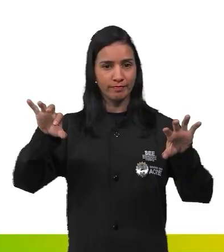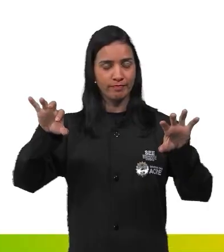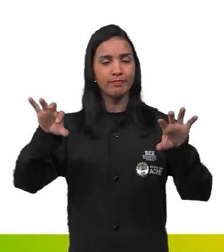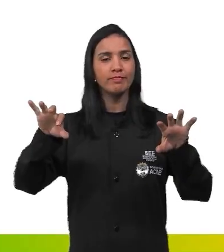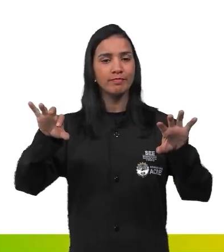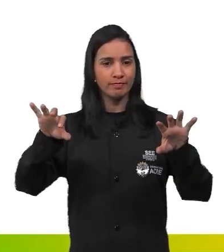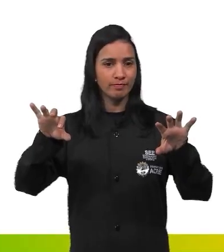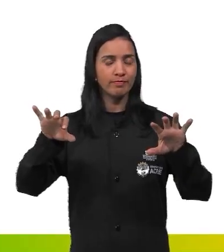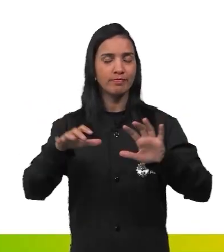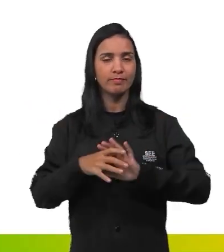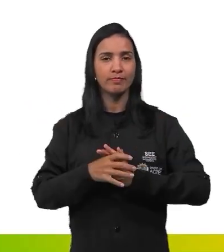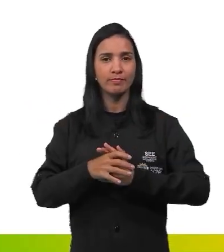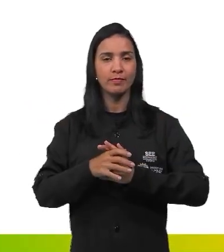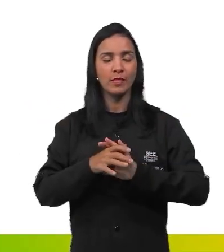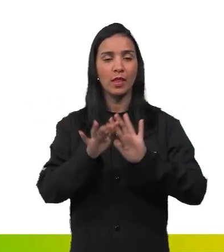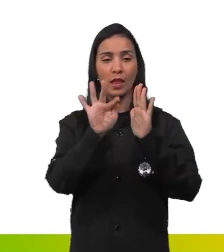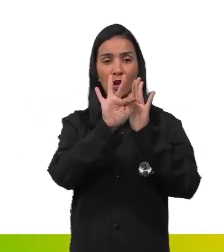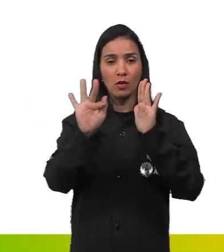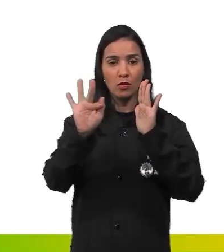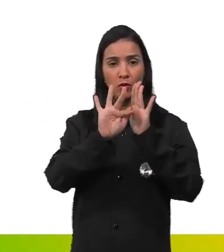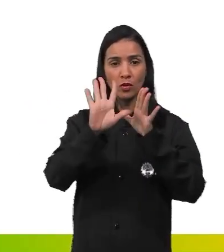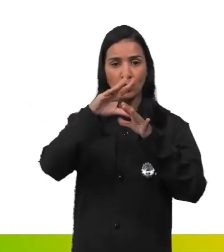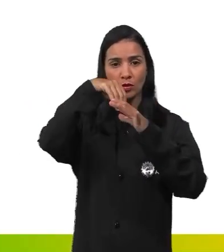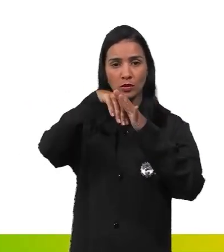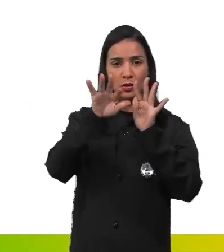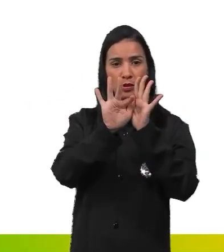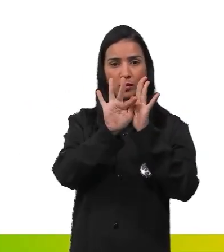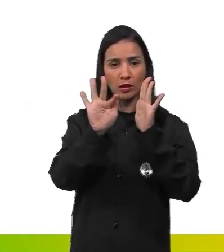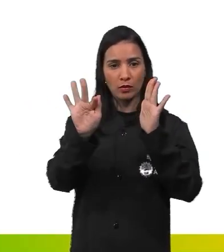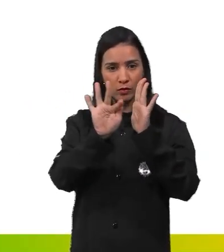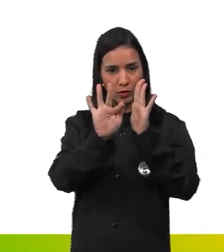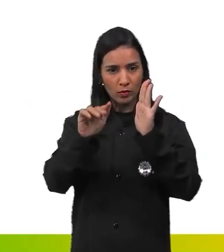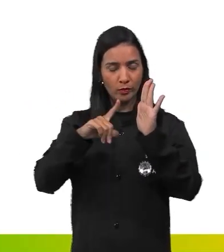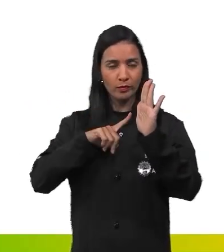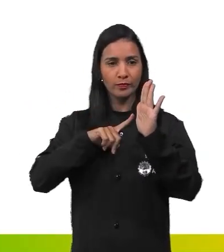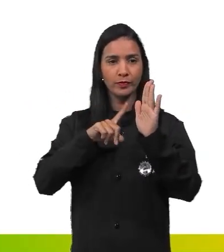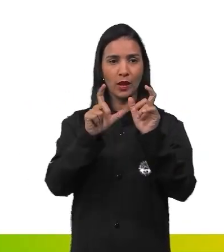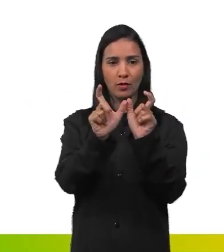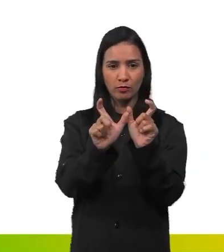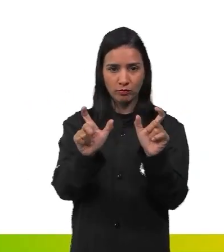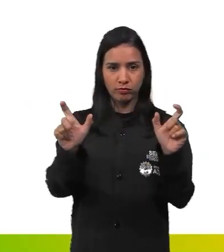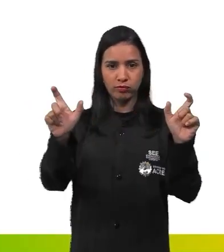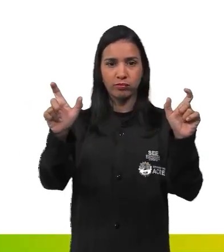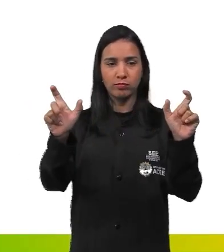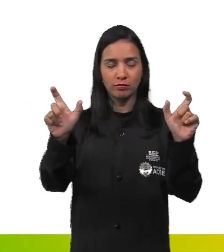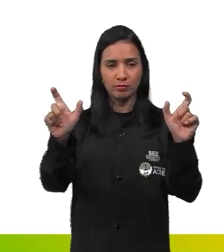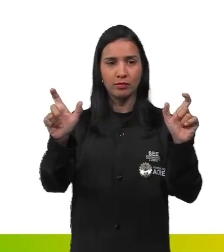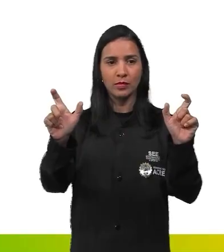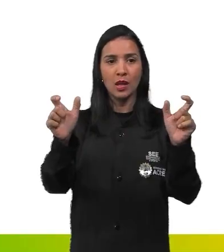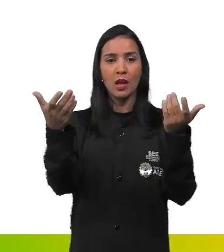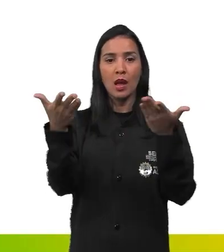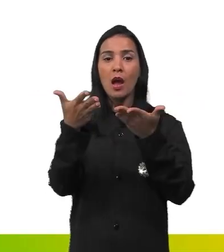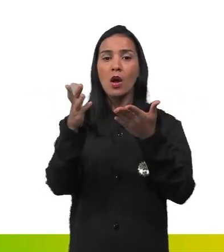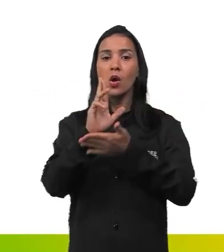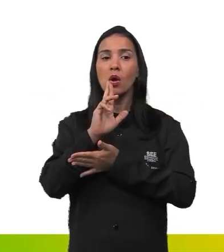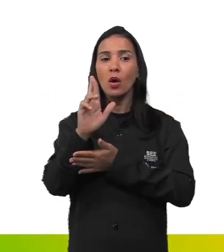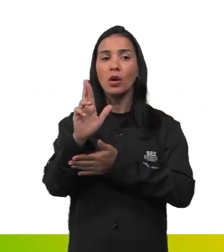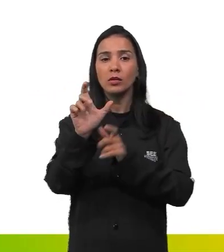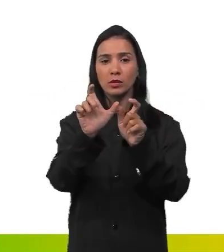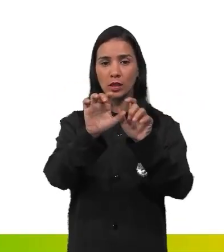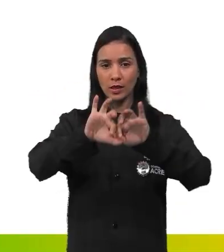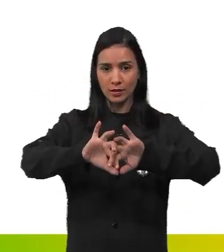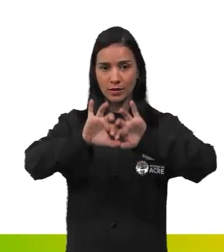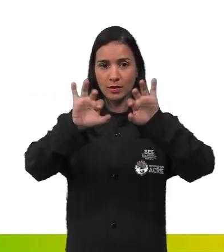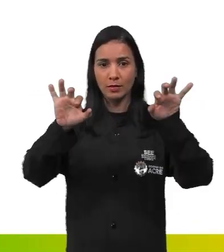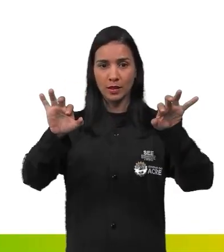vou somar o primeiro membro de todas elas e depois o segundo membro de todas elas. Quando eu fizer a soma, só